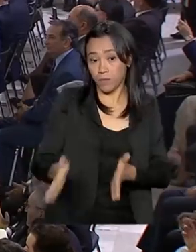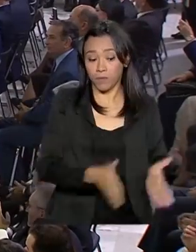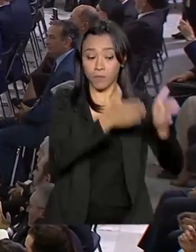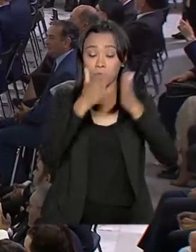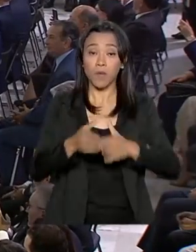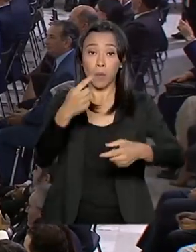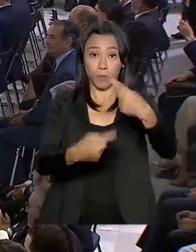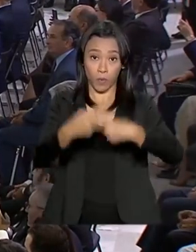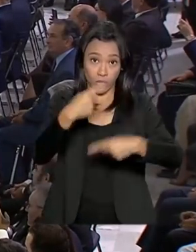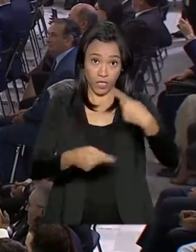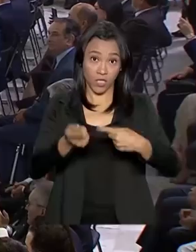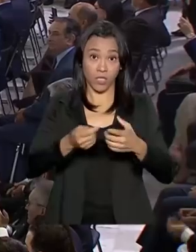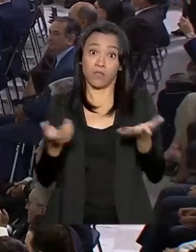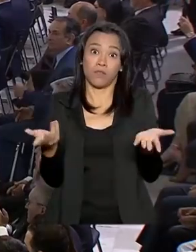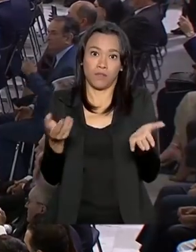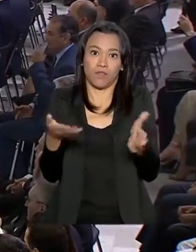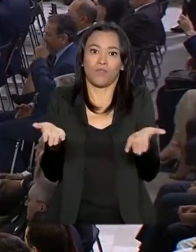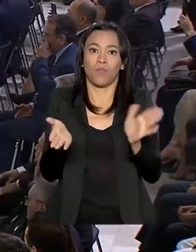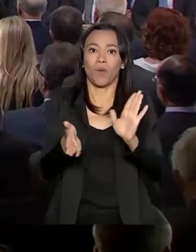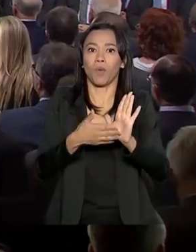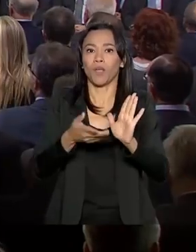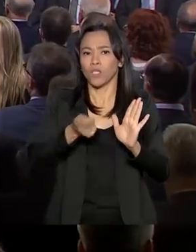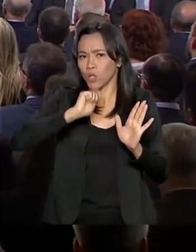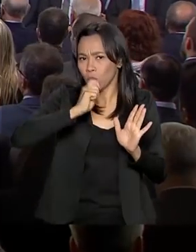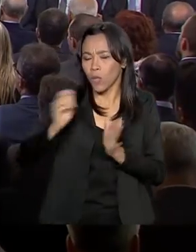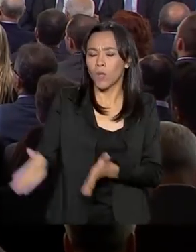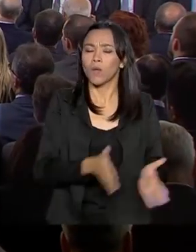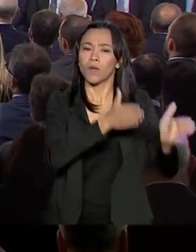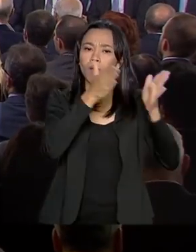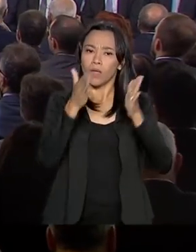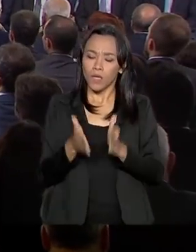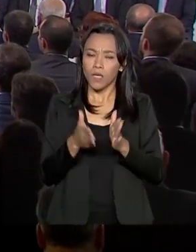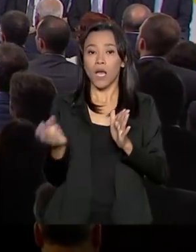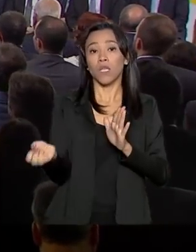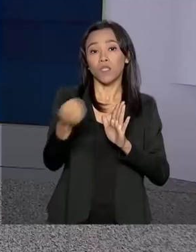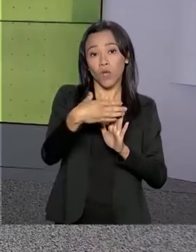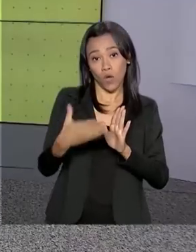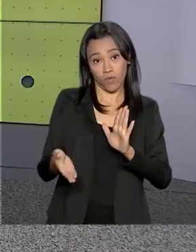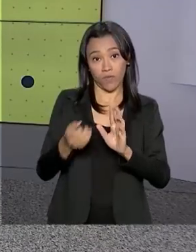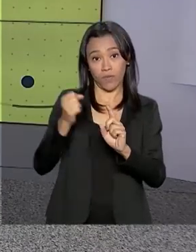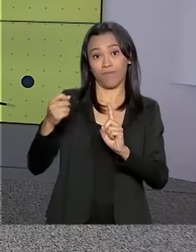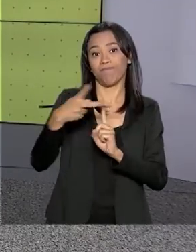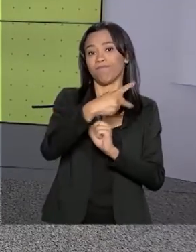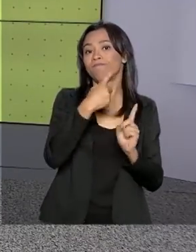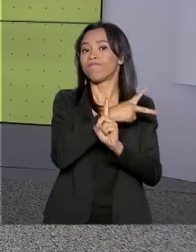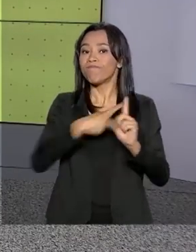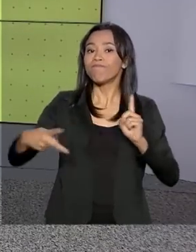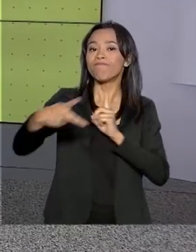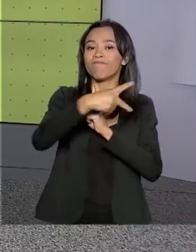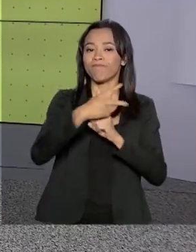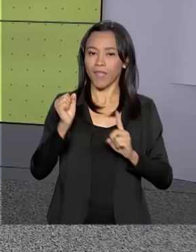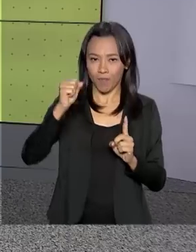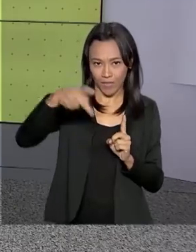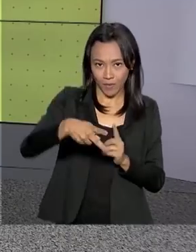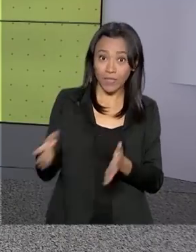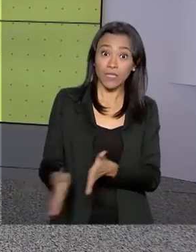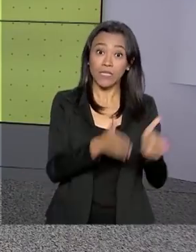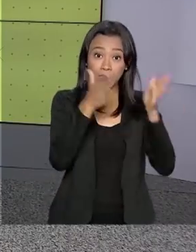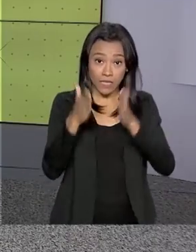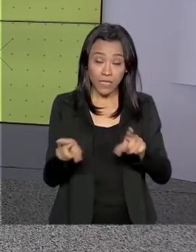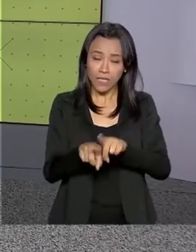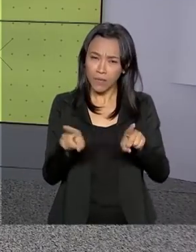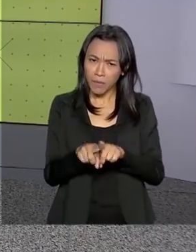sobre Drogas, o encaminhamento ao Congresso da Nova Previdência e do pacote anticrime e a